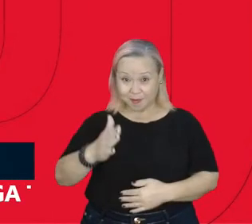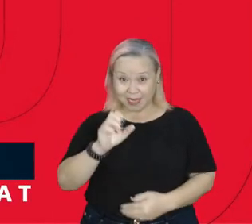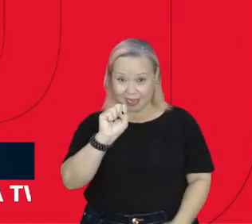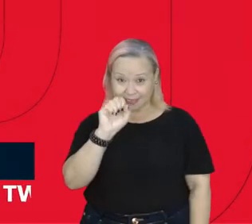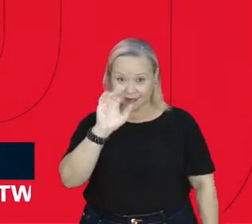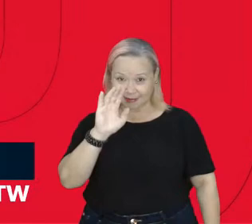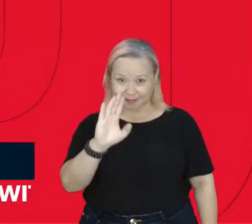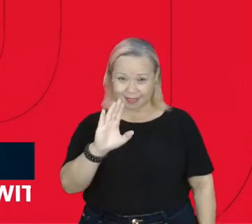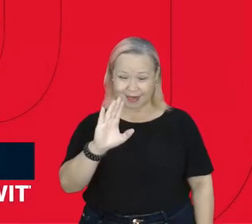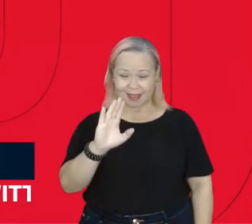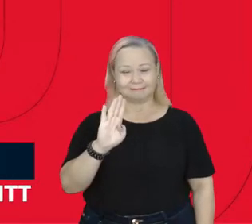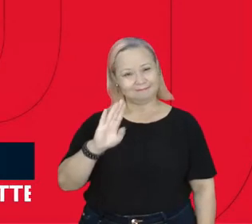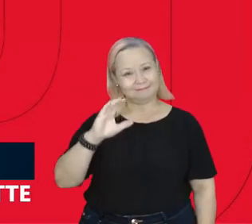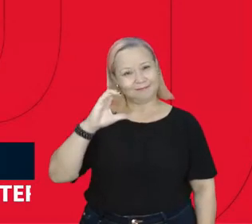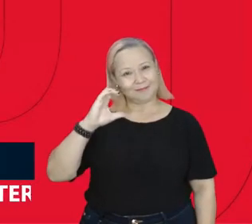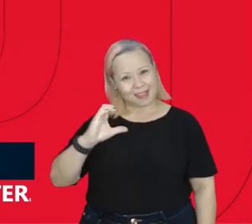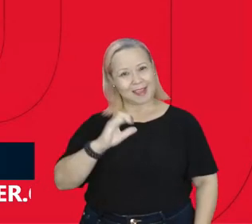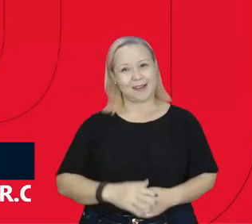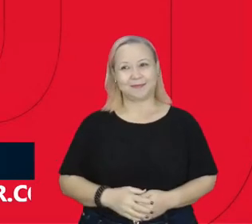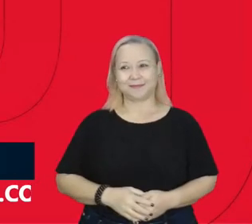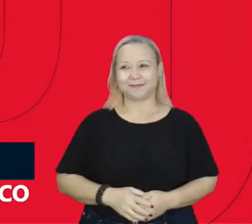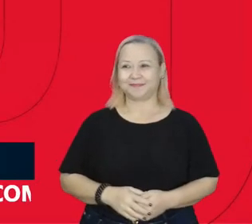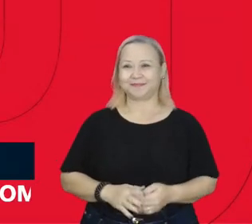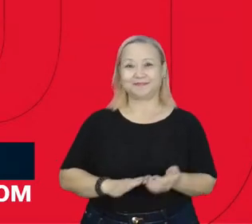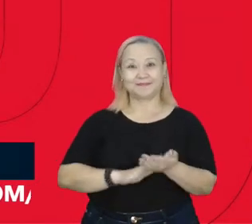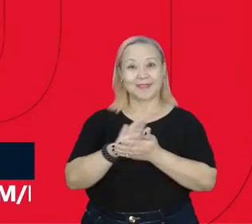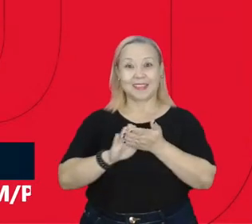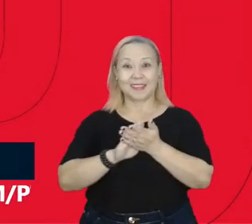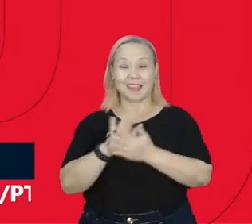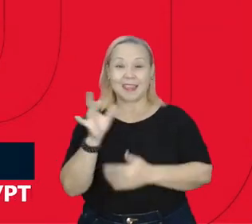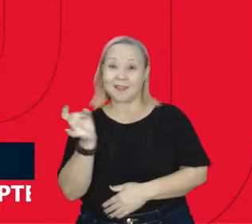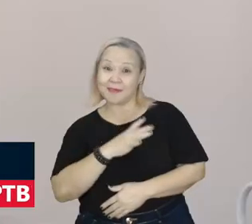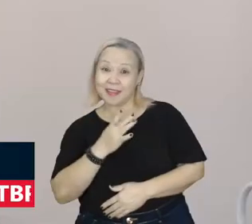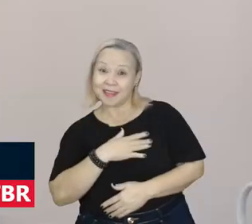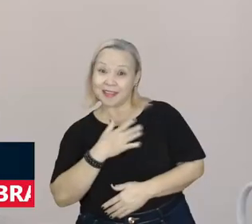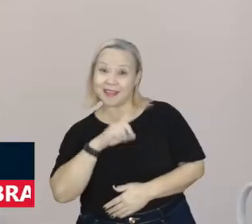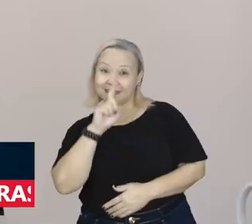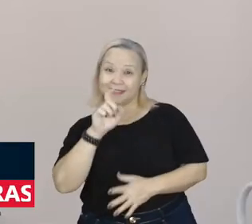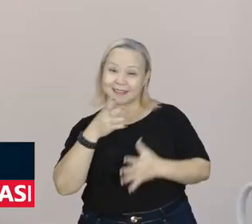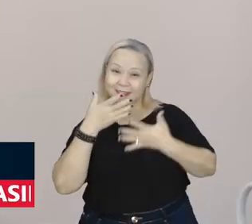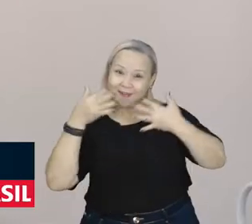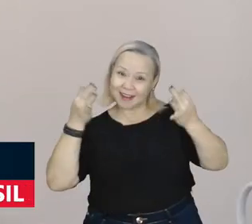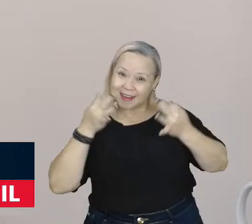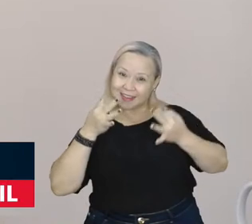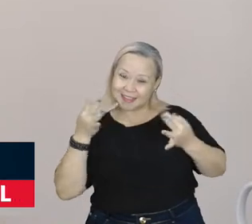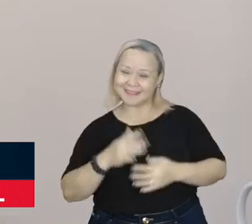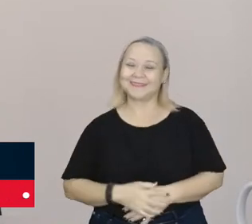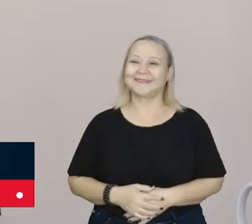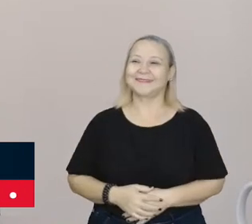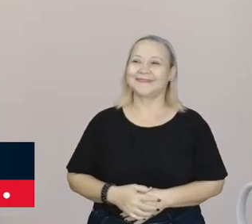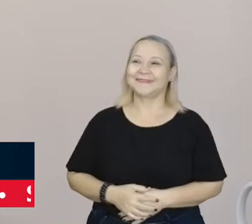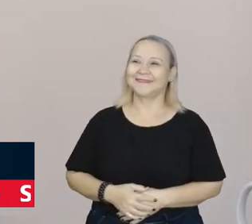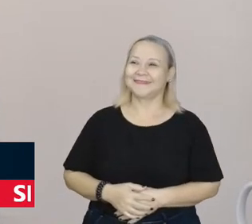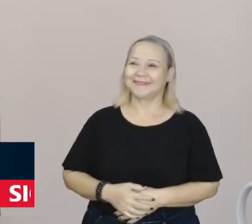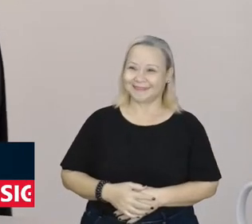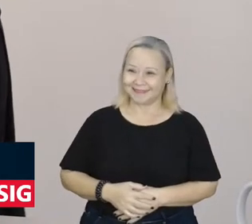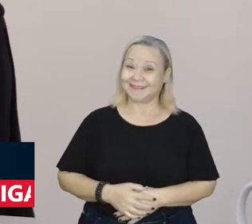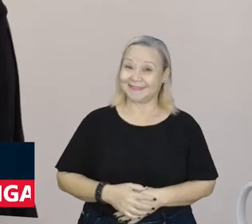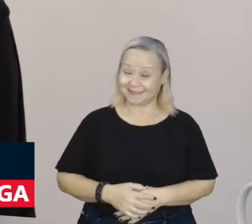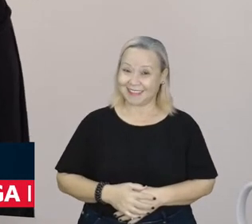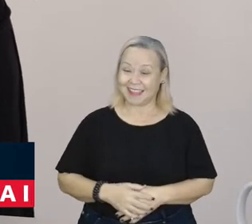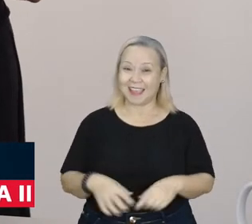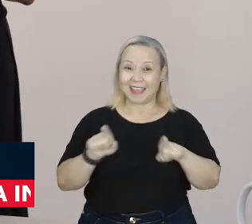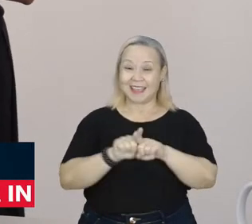de ser feliz, quero ver chegar. Tem a matéria também,